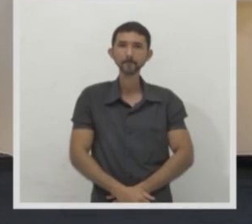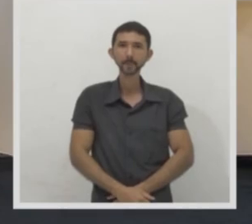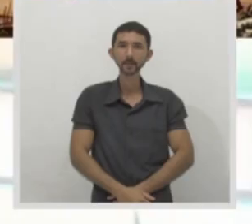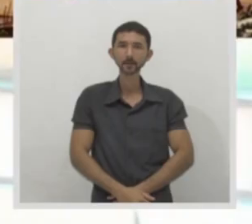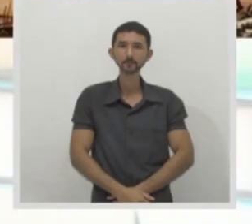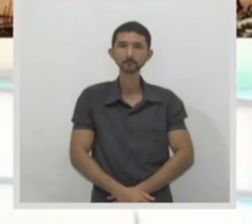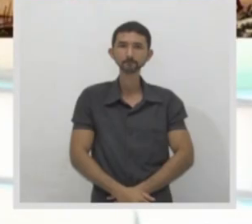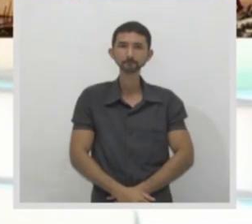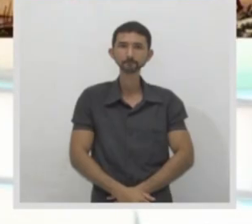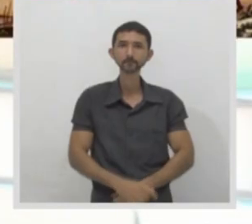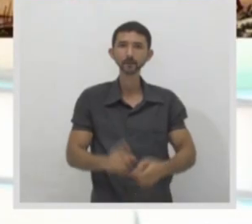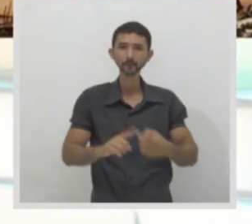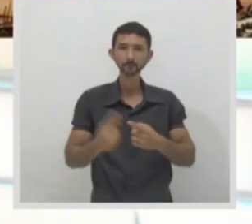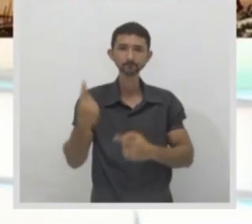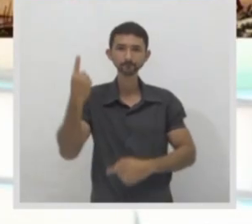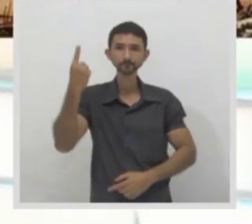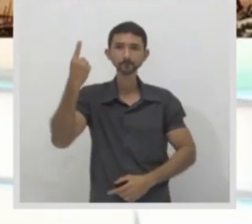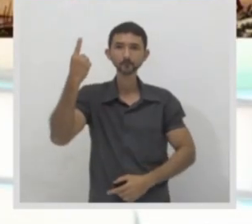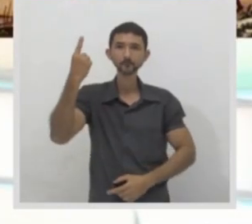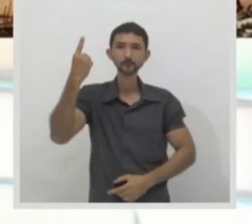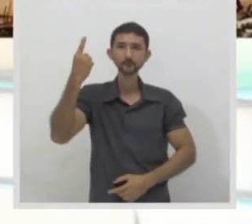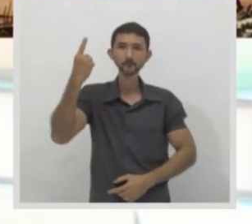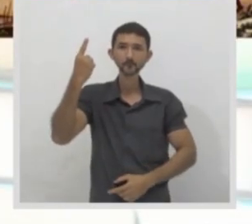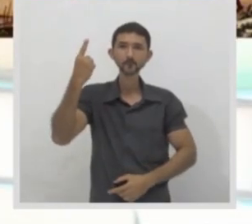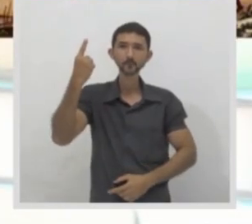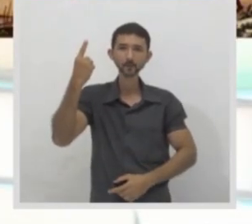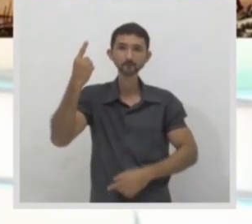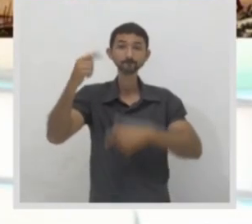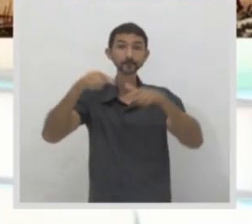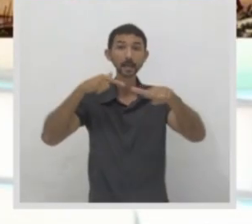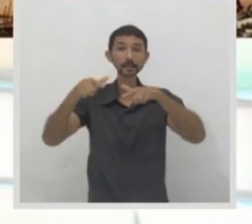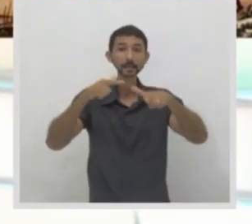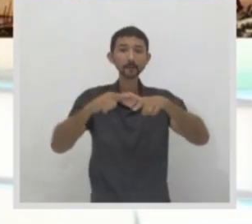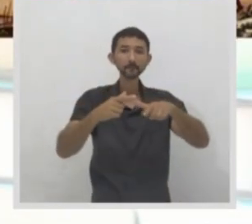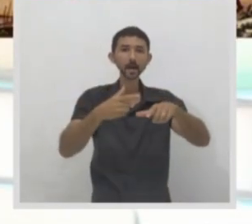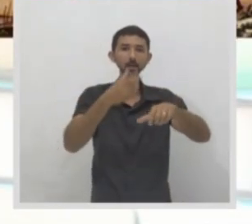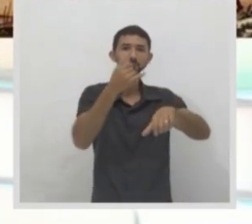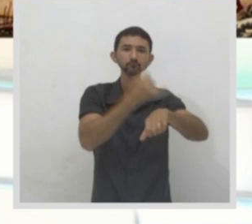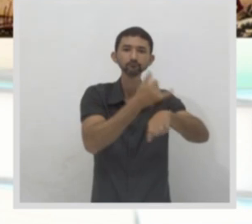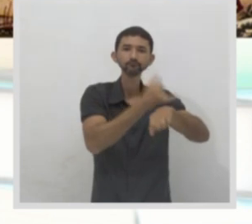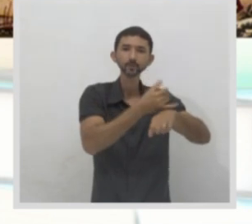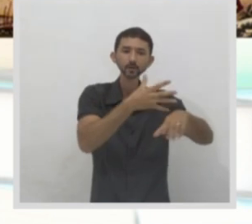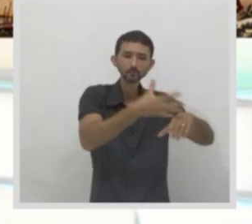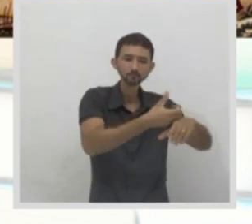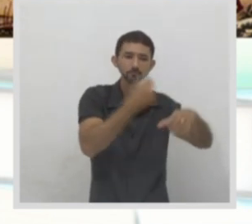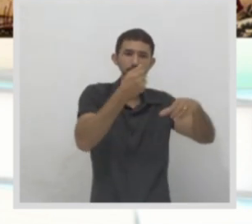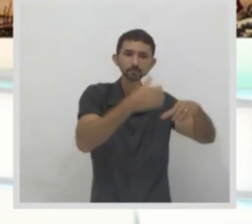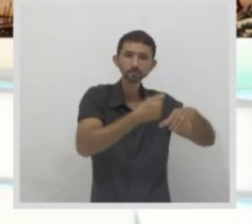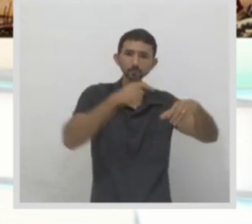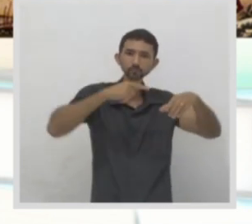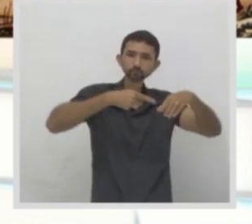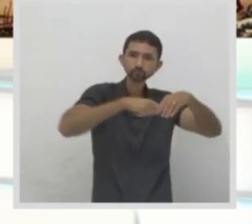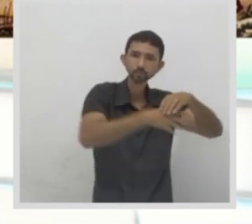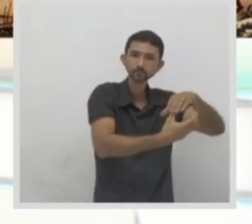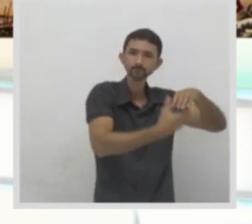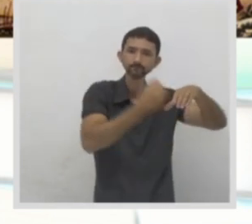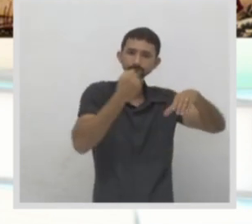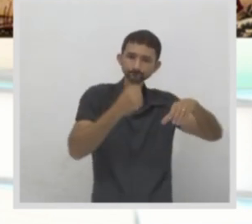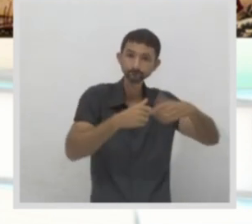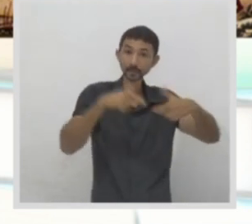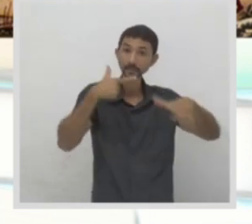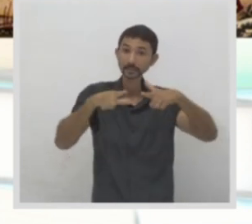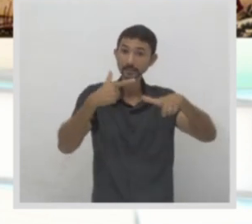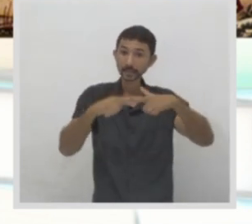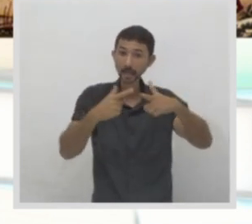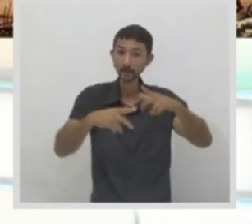uma imagem bem ilustrativa de como essa atividade mineradora ela se deu de forma bastante artesanal ainda, né?